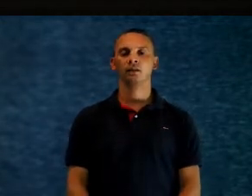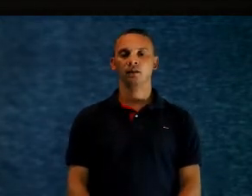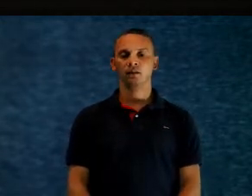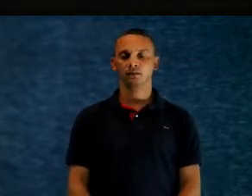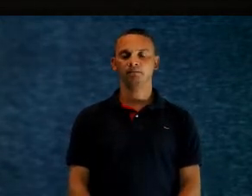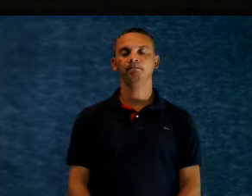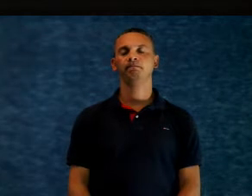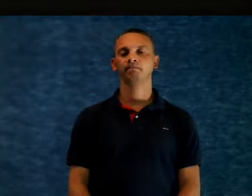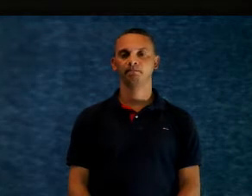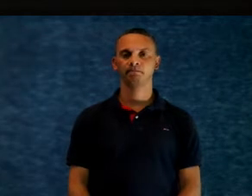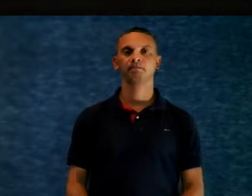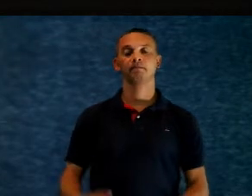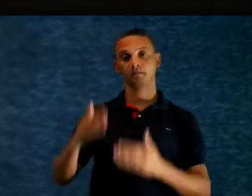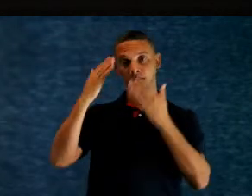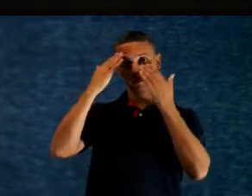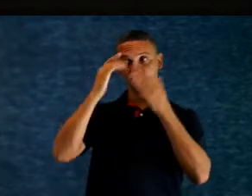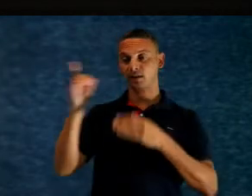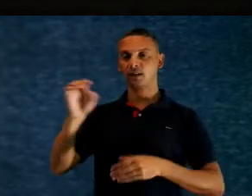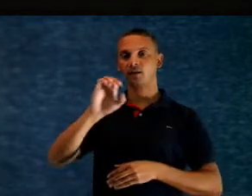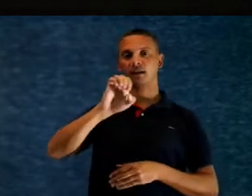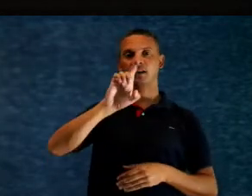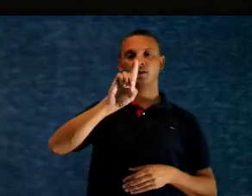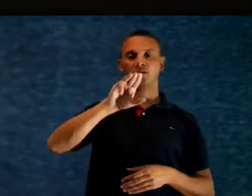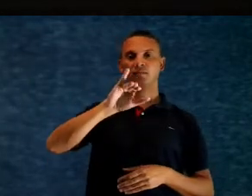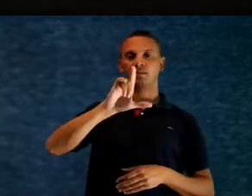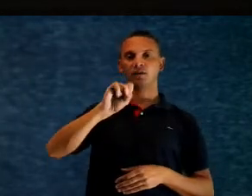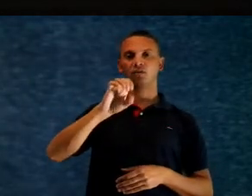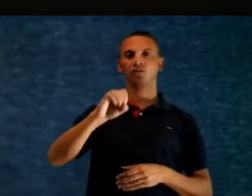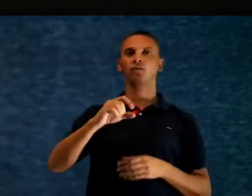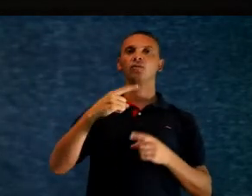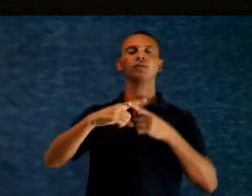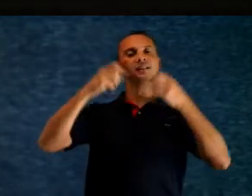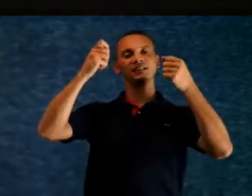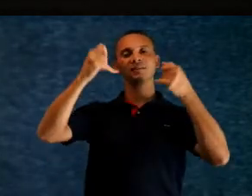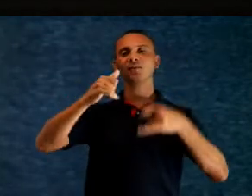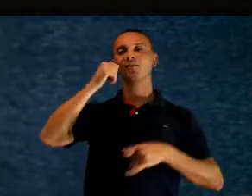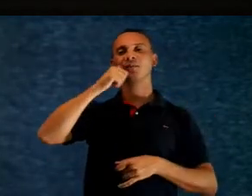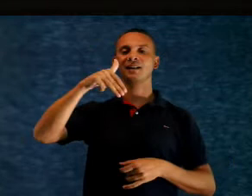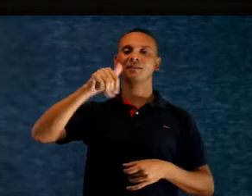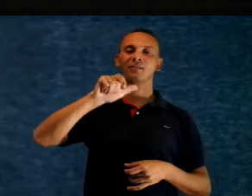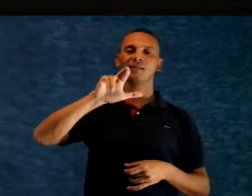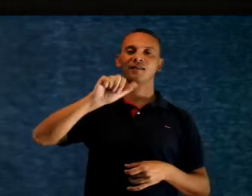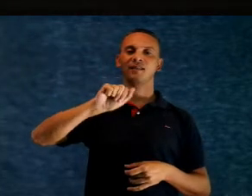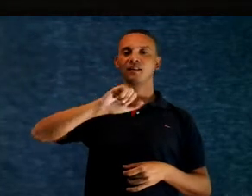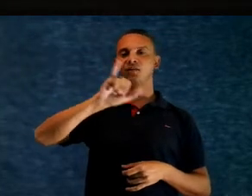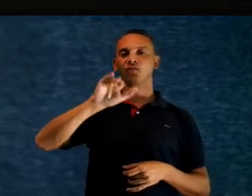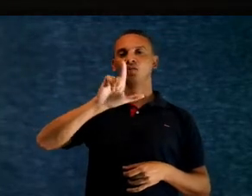proferida de modo entusiasmado, claro e profundo ao mesmo tempo, como é do estilo de Edmilson Caminha.